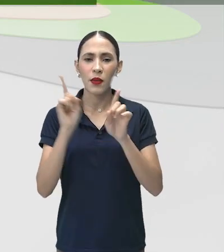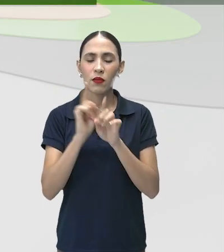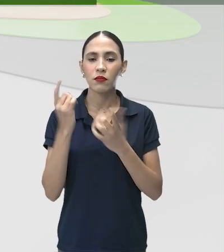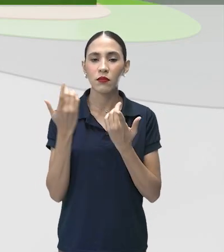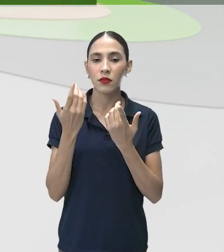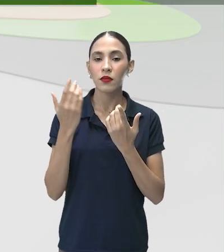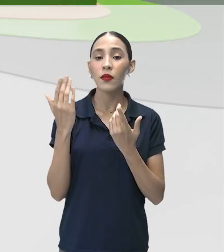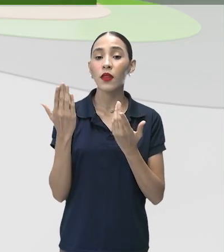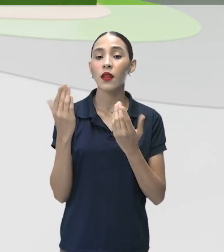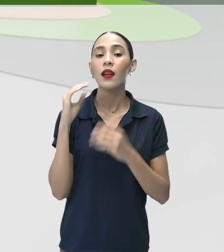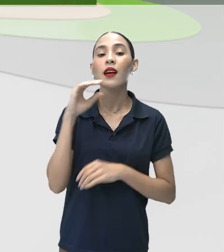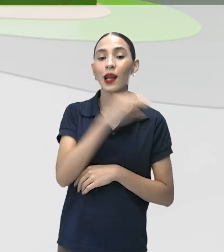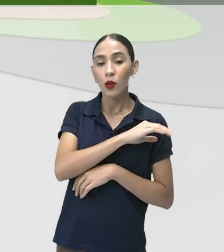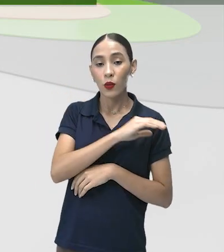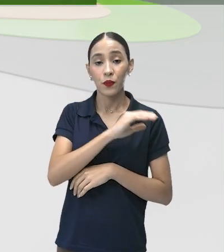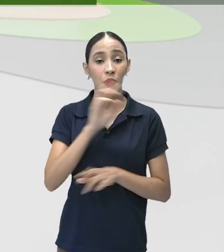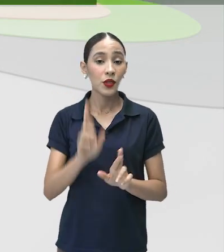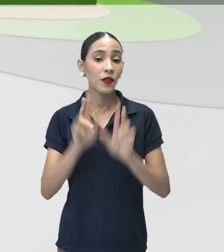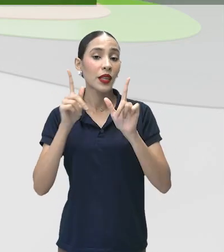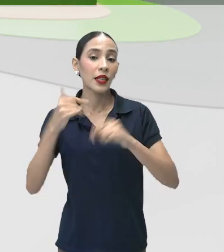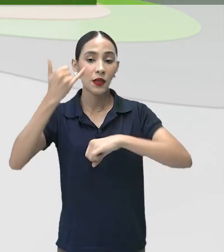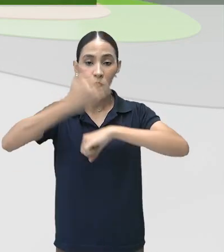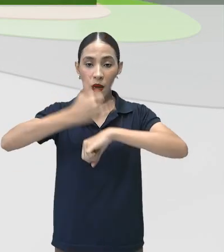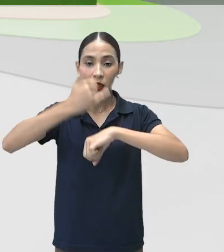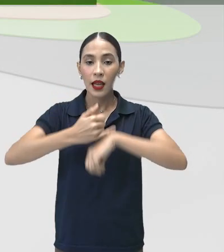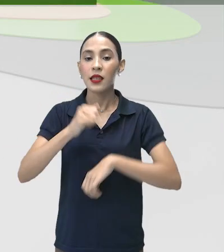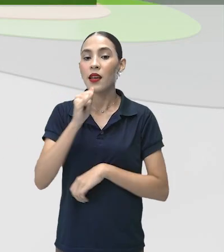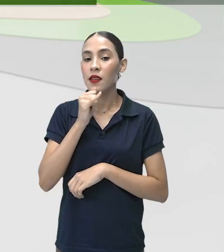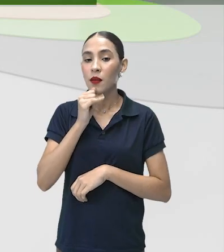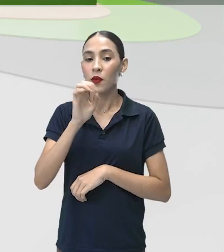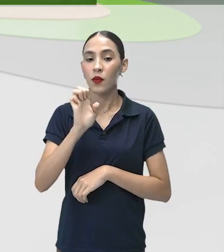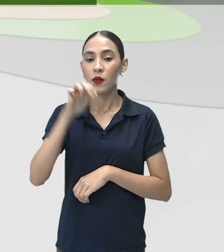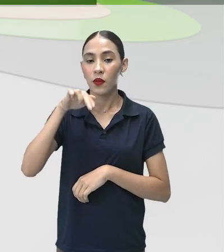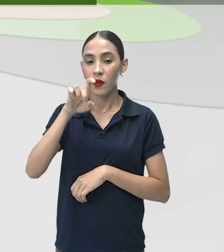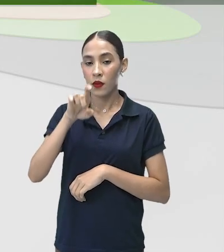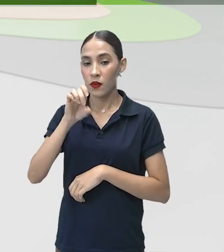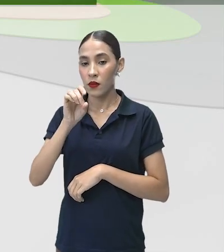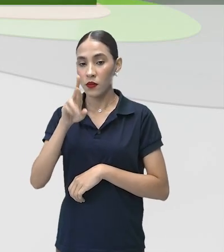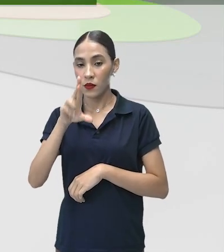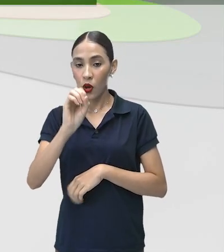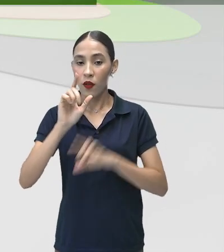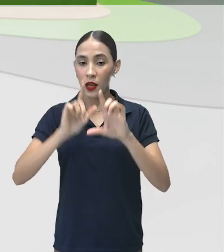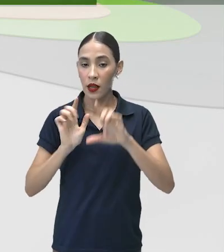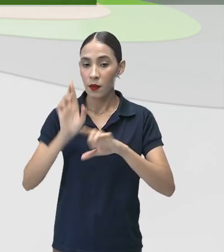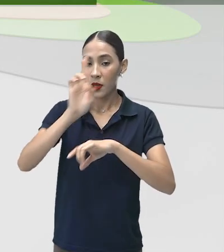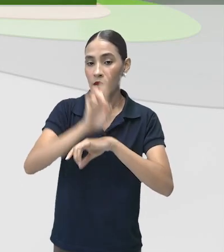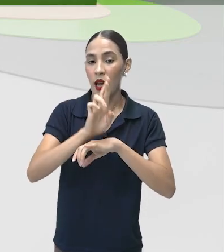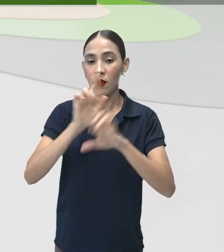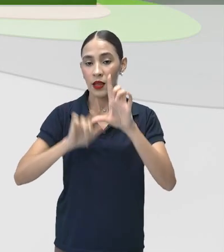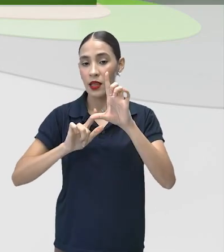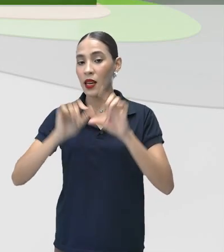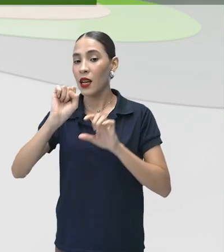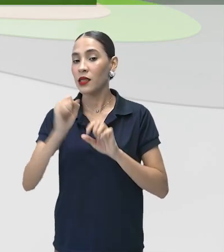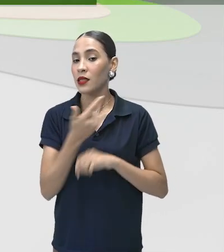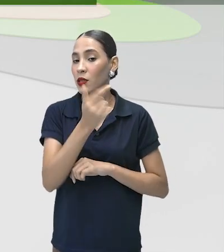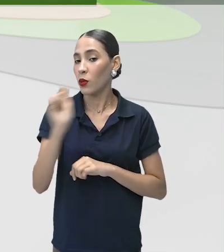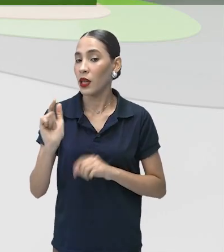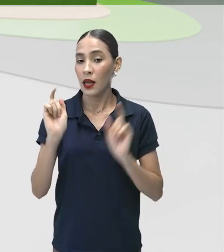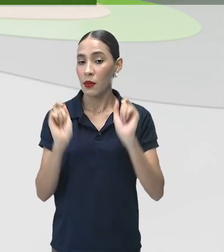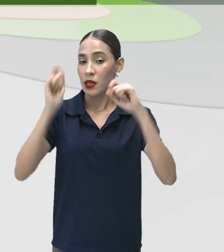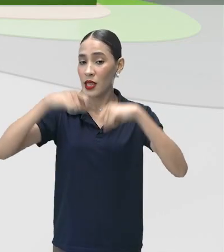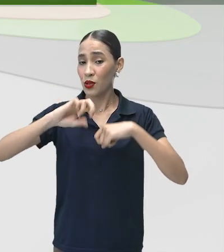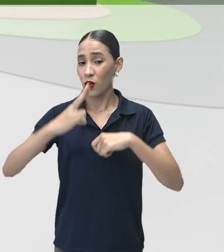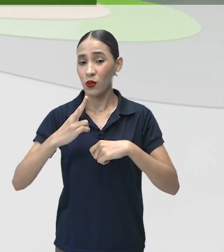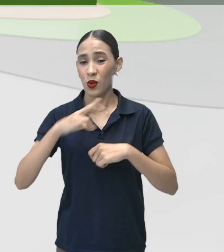ao contrário dos elementos não metais, como o enxofre, representado pelo símbolo S, que não tem essa capacidade ou não são